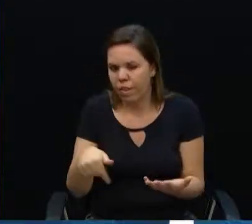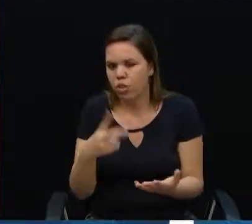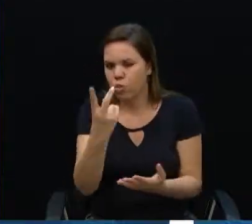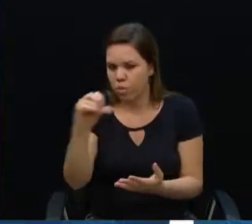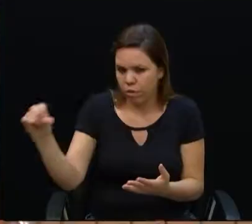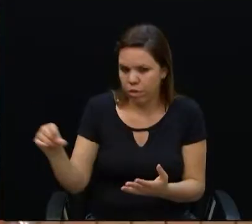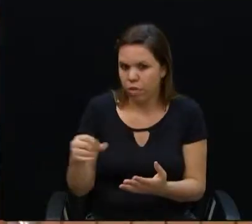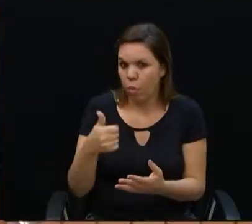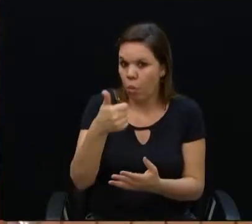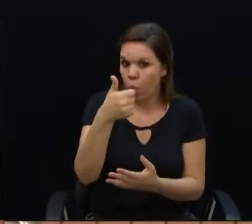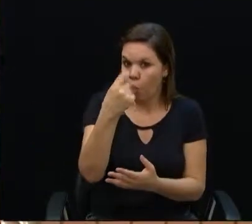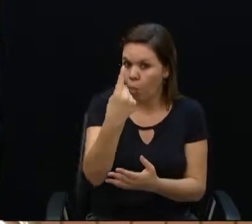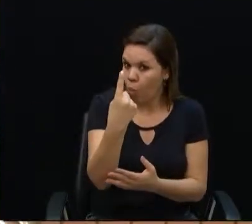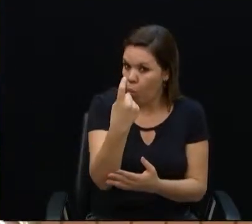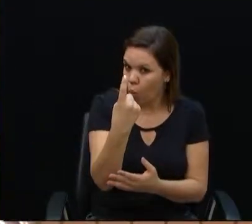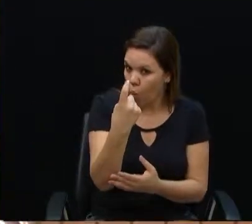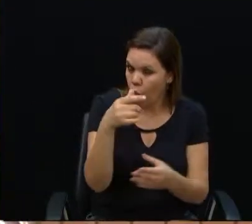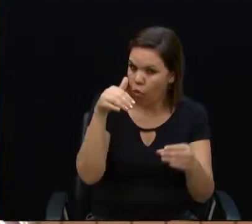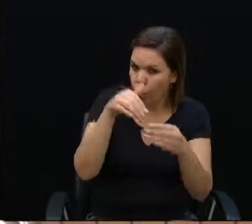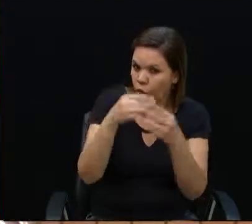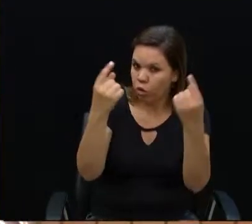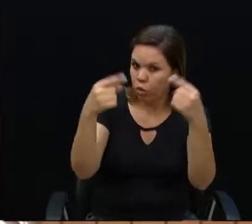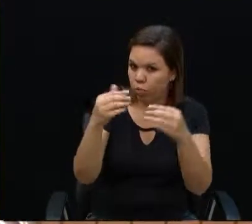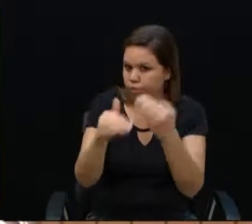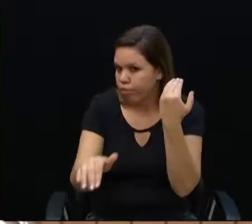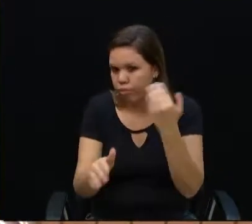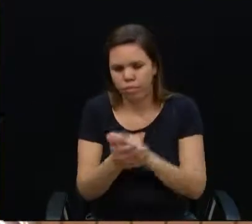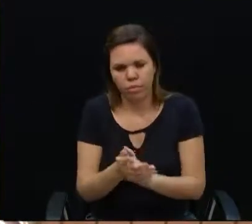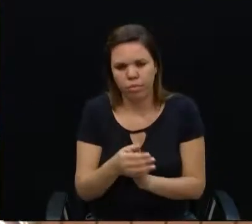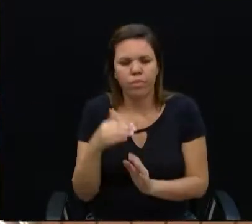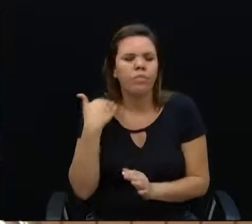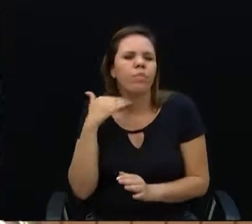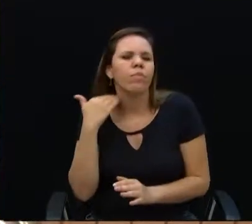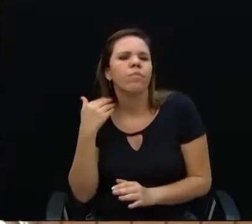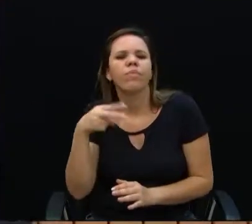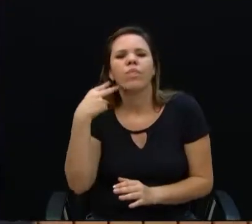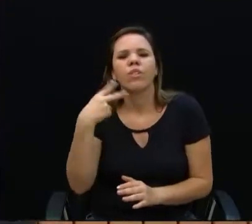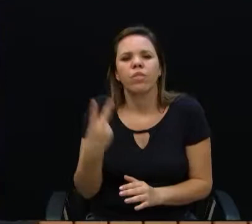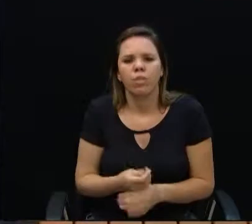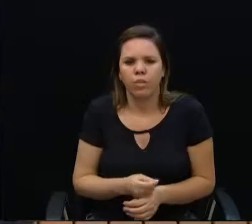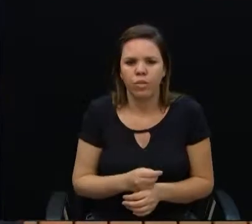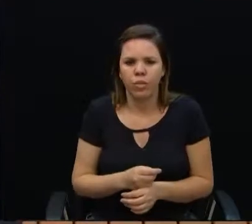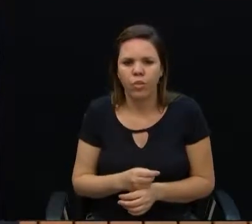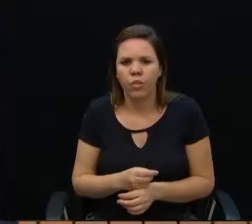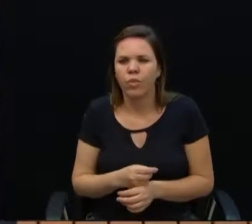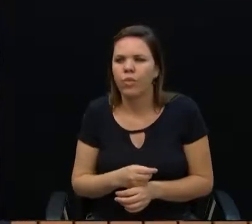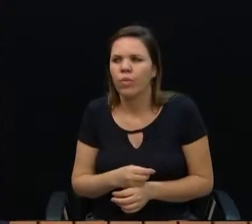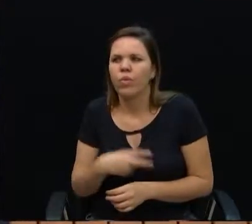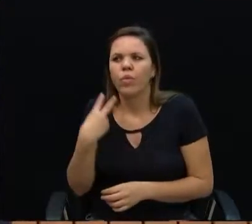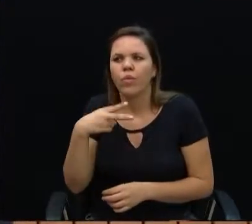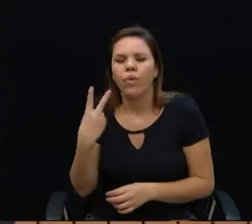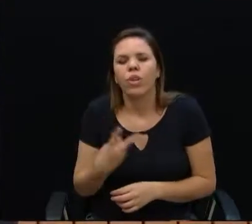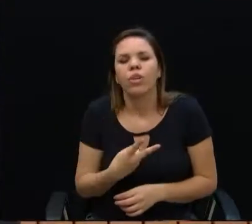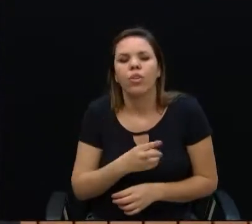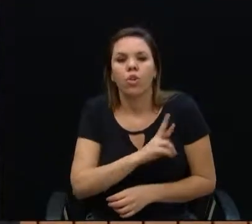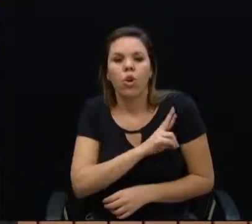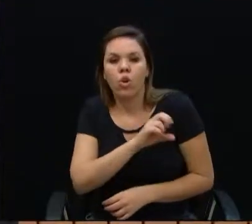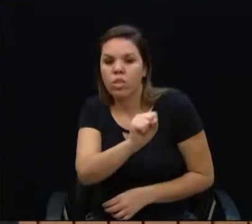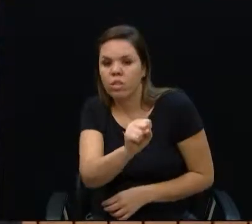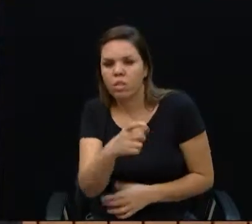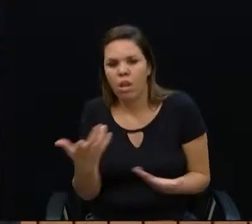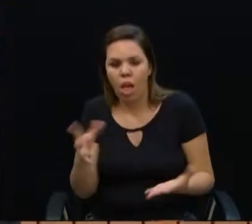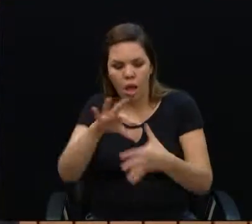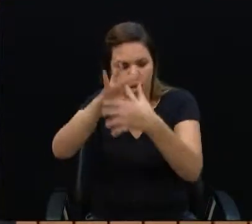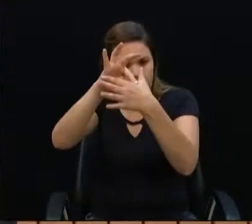apenas um único voto contrário, da parlamentar Mariana Conte. O vereador Luiz Carlos Rossini, que é o líder de governo,